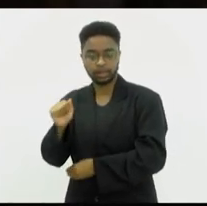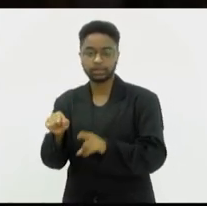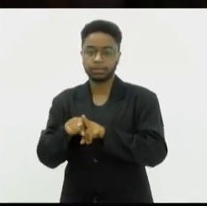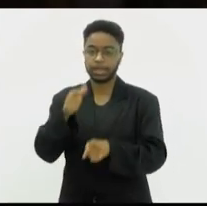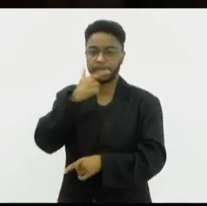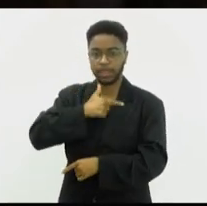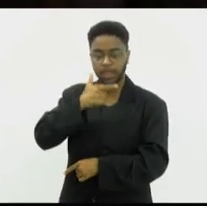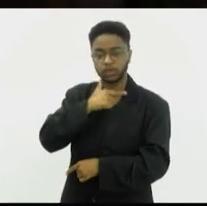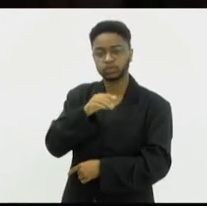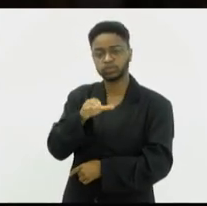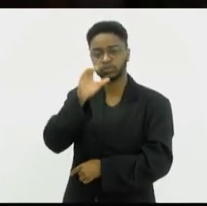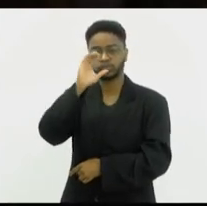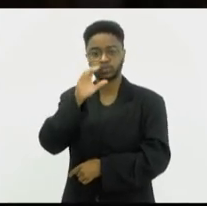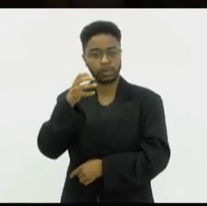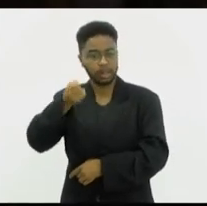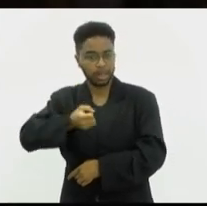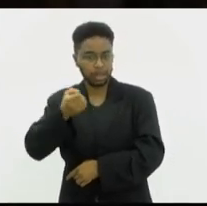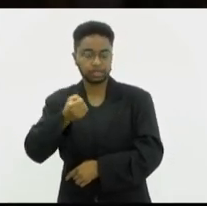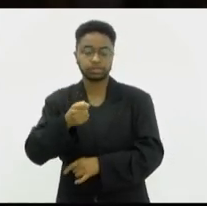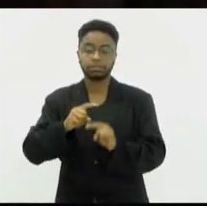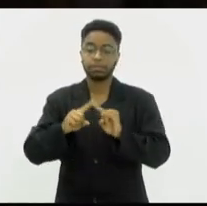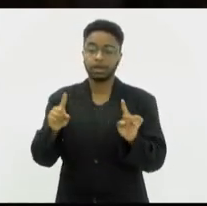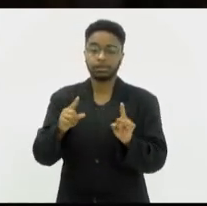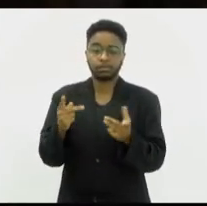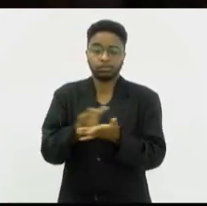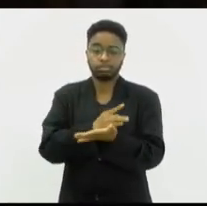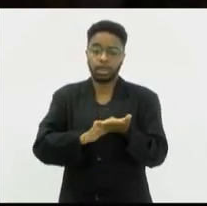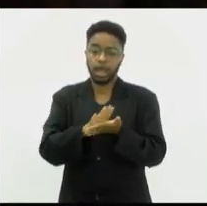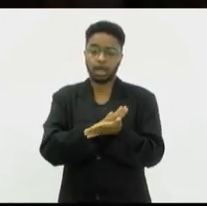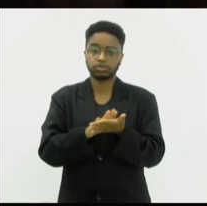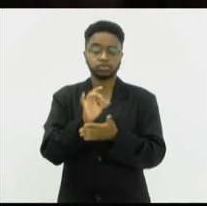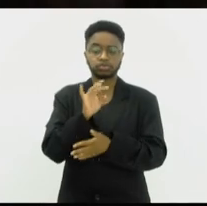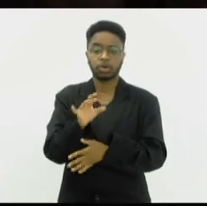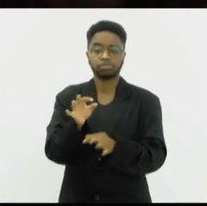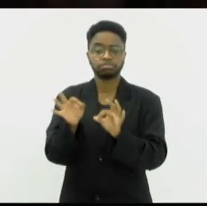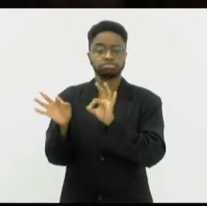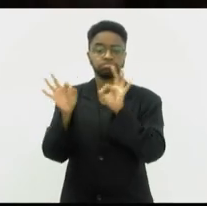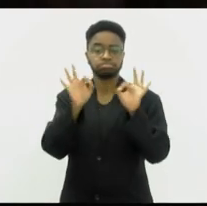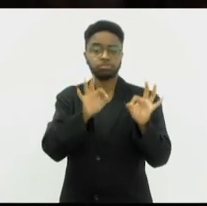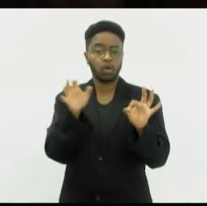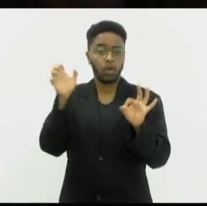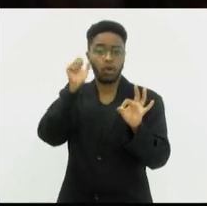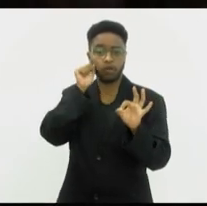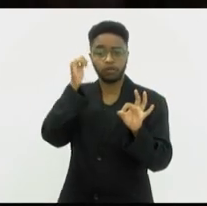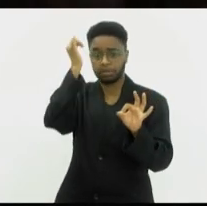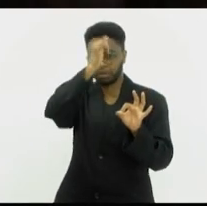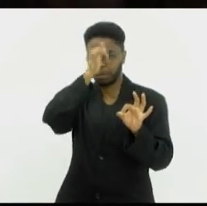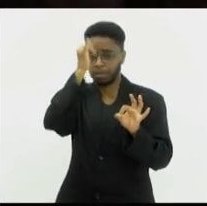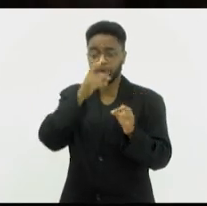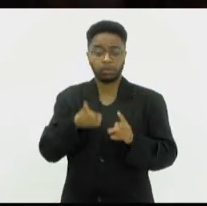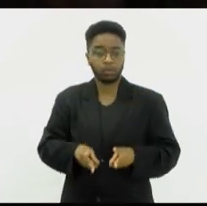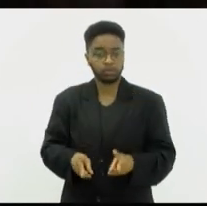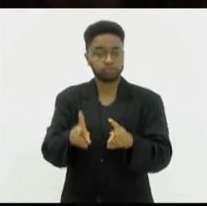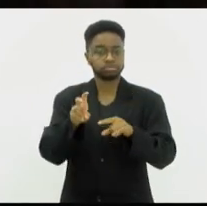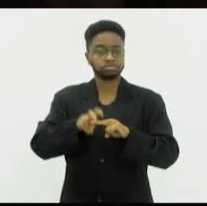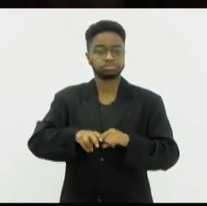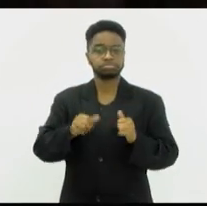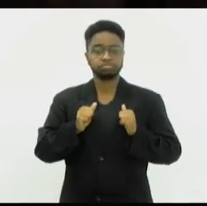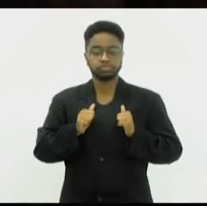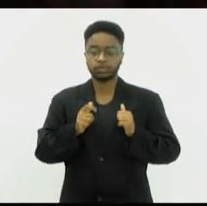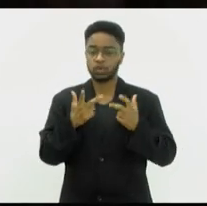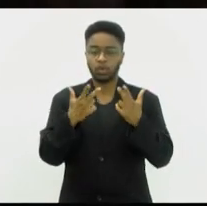laranja, café, leite, e nada foi feito. Ouviram aquelas baboseiras que são recorrentes do